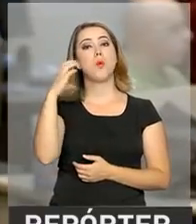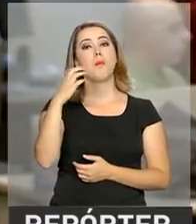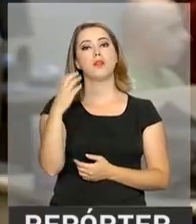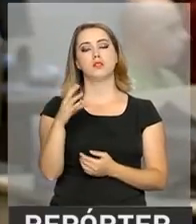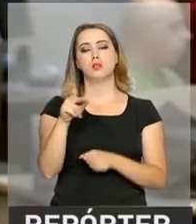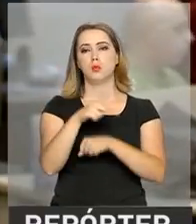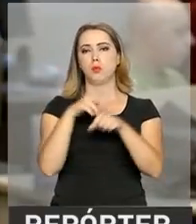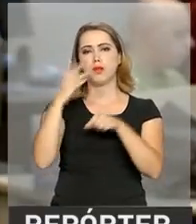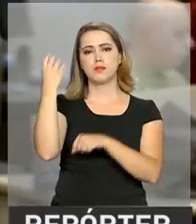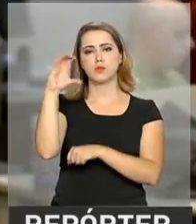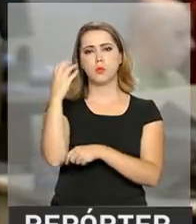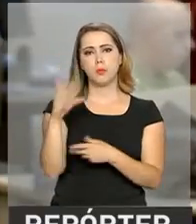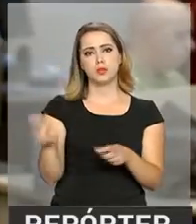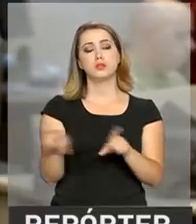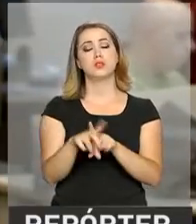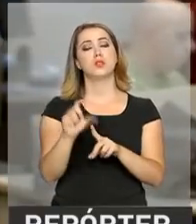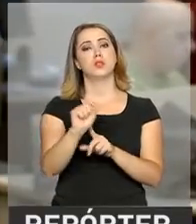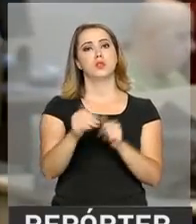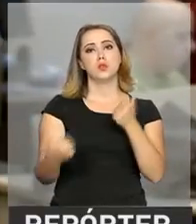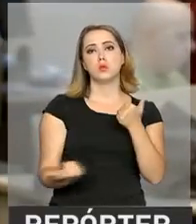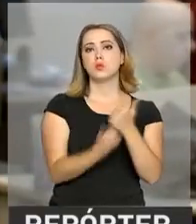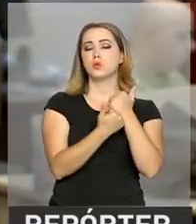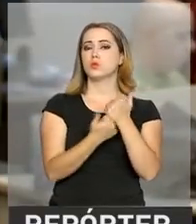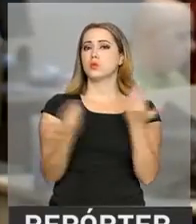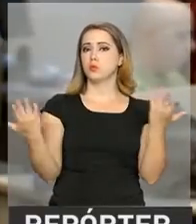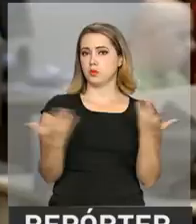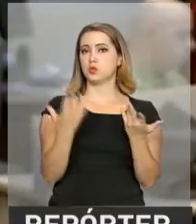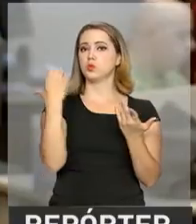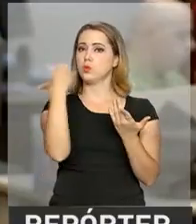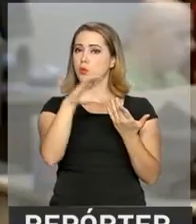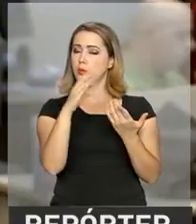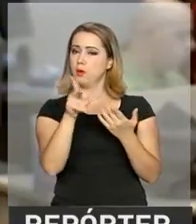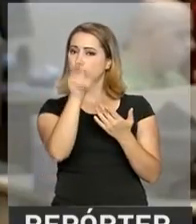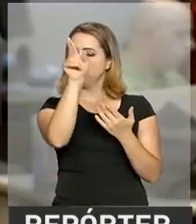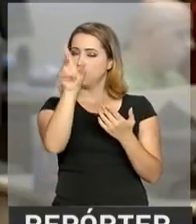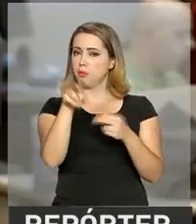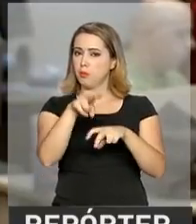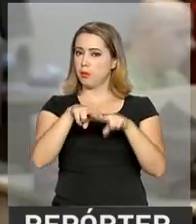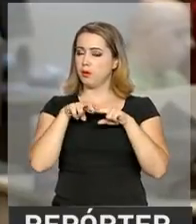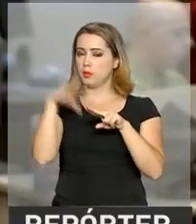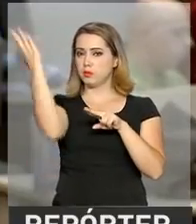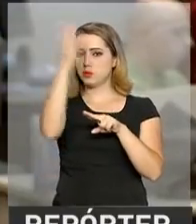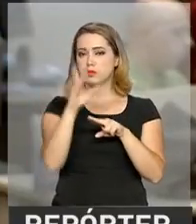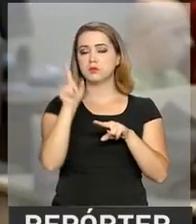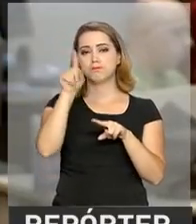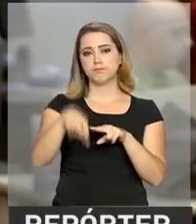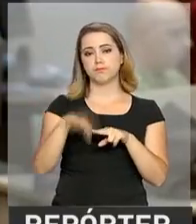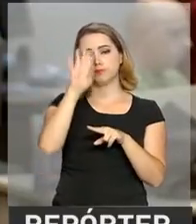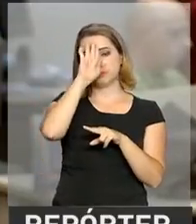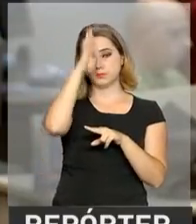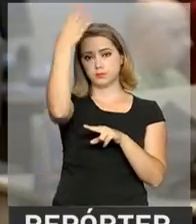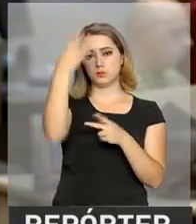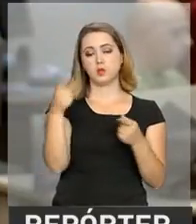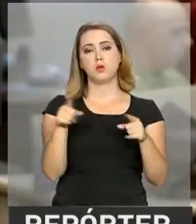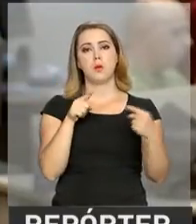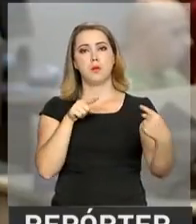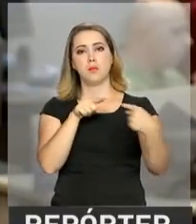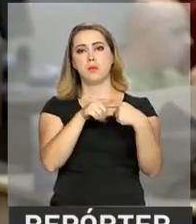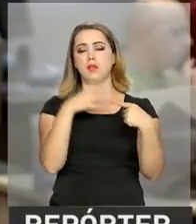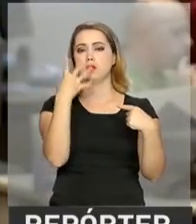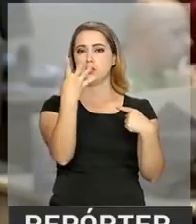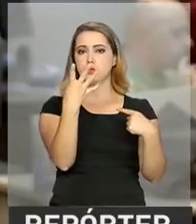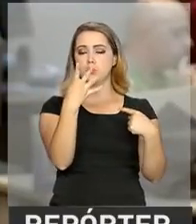deixaram o programa. Substituir médicos cubanos por médicos brasileiros é prioridade do governo federal, que busca a meta de 4